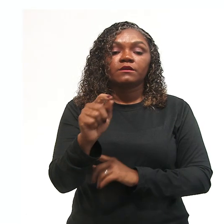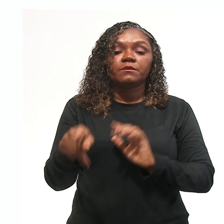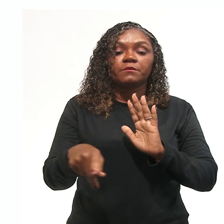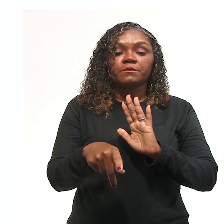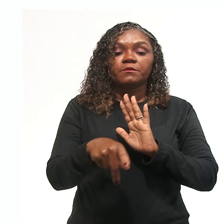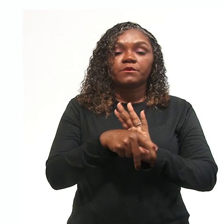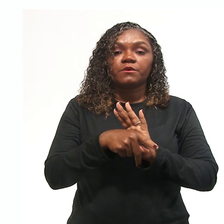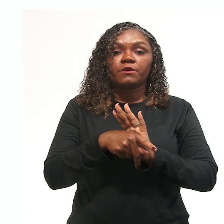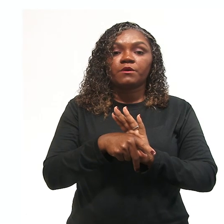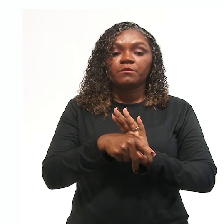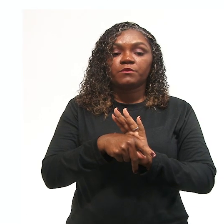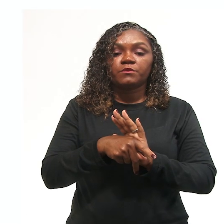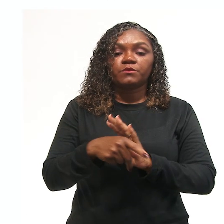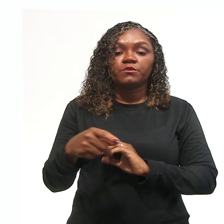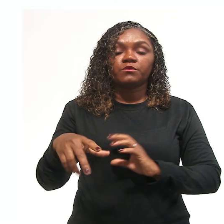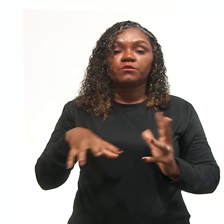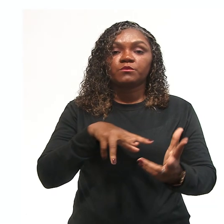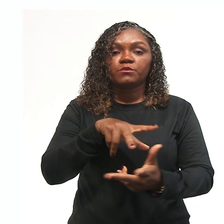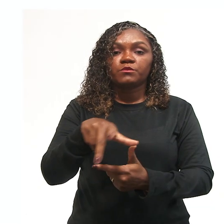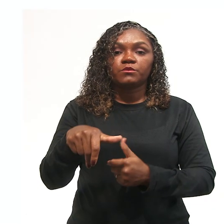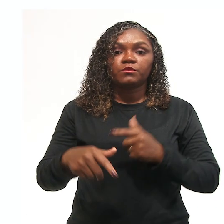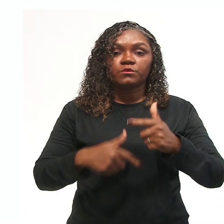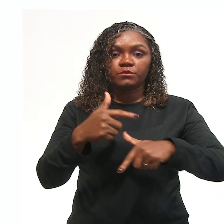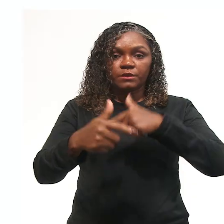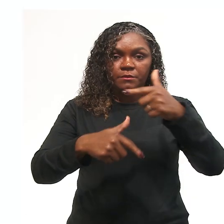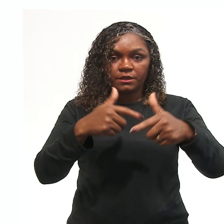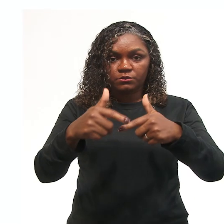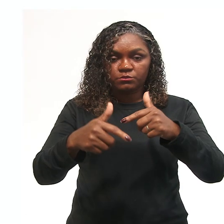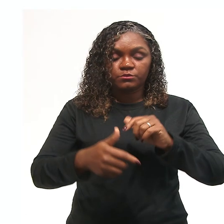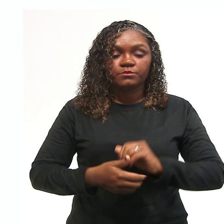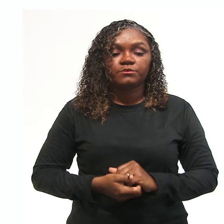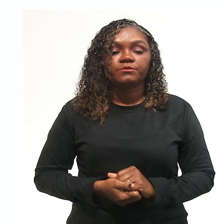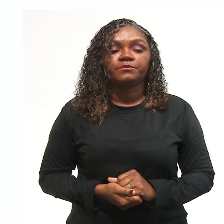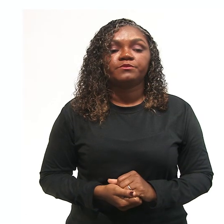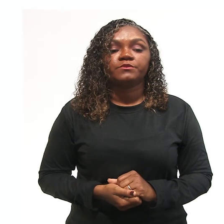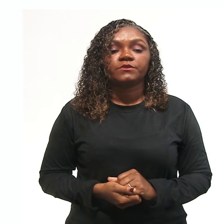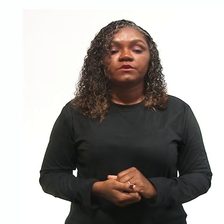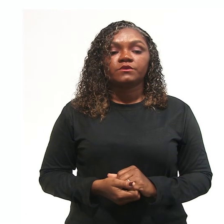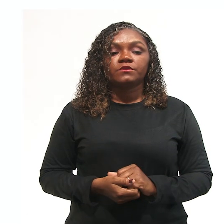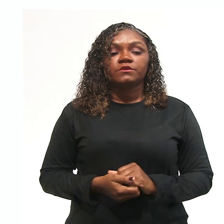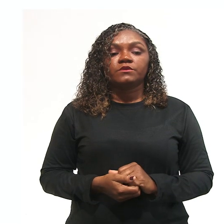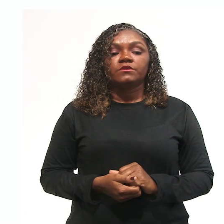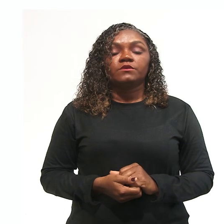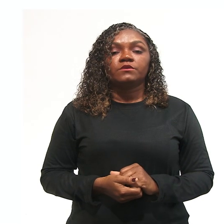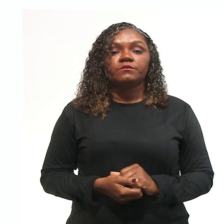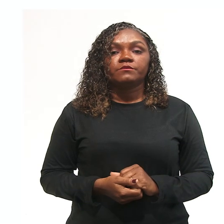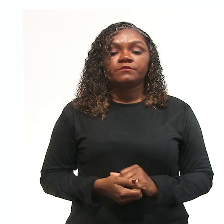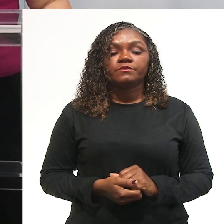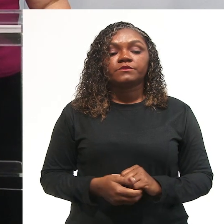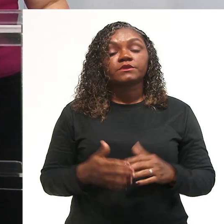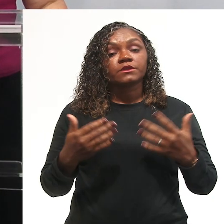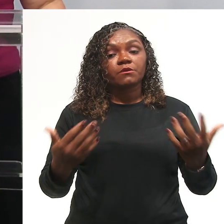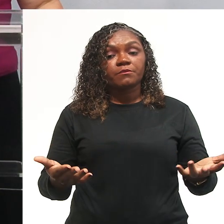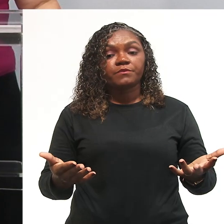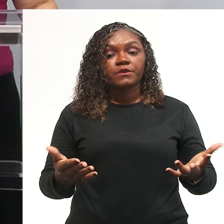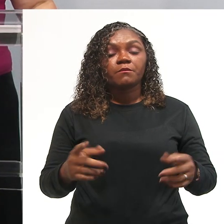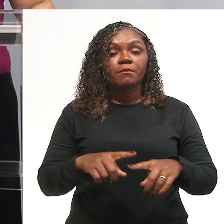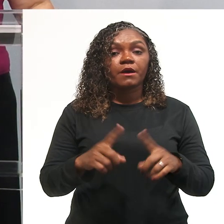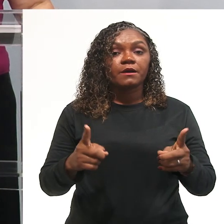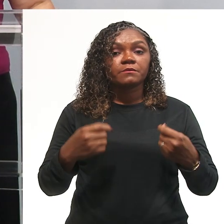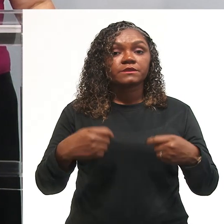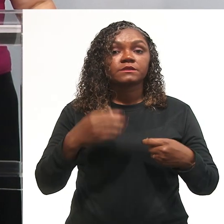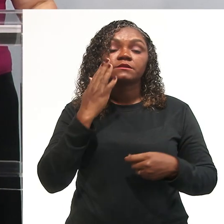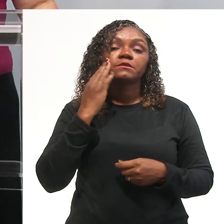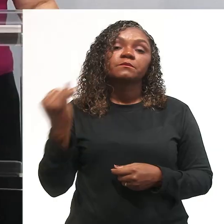do trabalho. Tá certo? Muito bem. Bem, antes de tudo, é importante